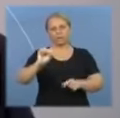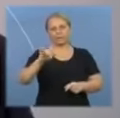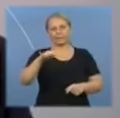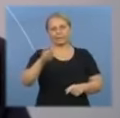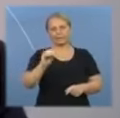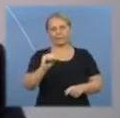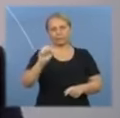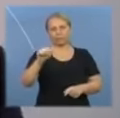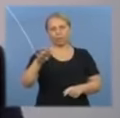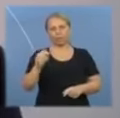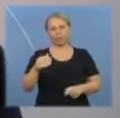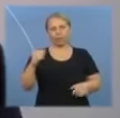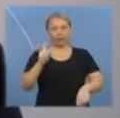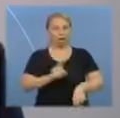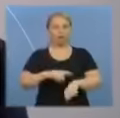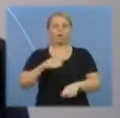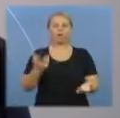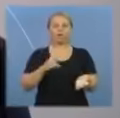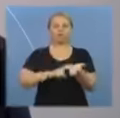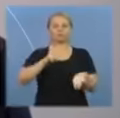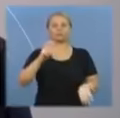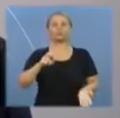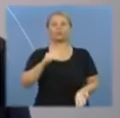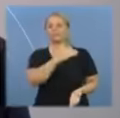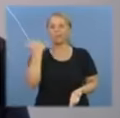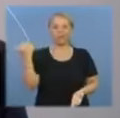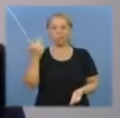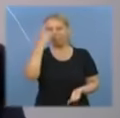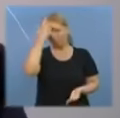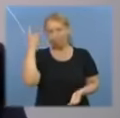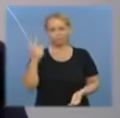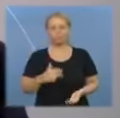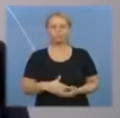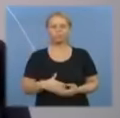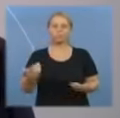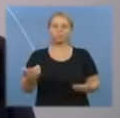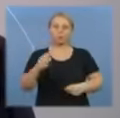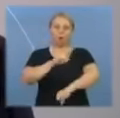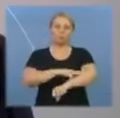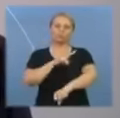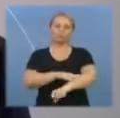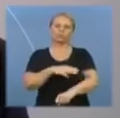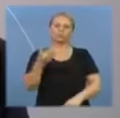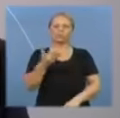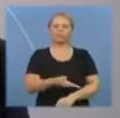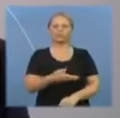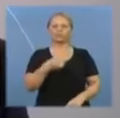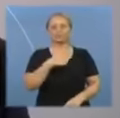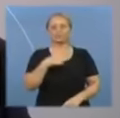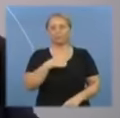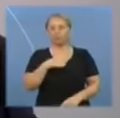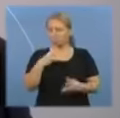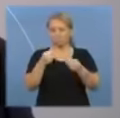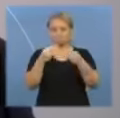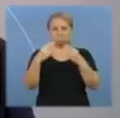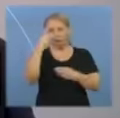cidade. Acabou de acontecer hoje pela manhã, mais um óbito. A nossa cidade de Mossoró, infelizmente, é a cidade que